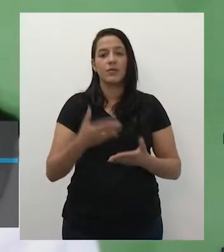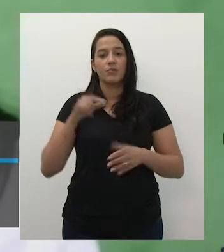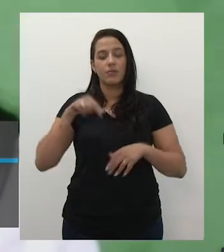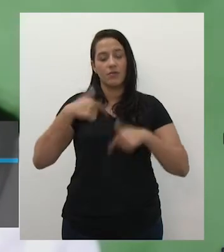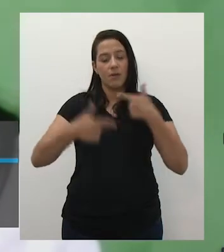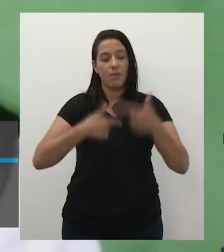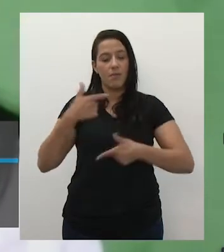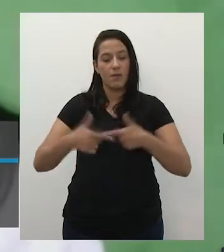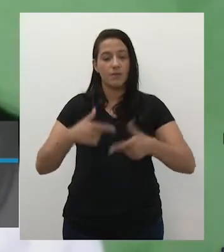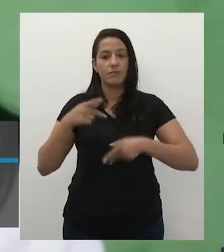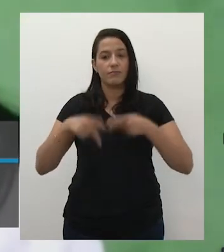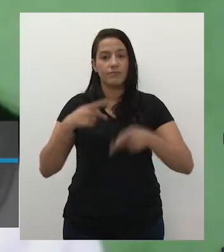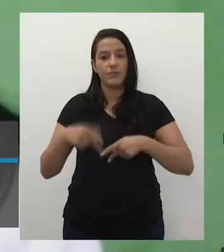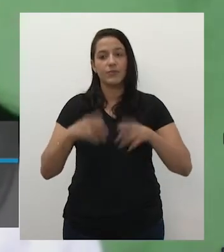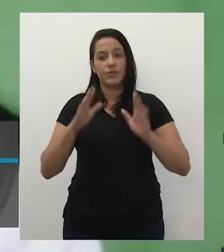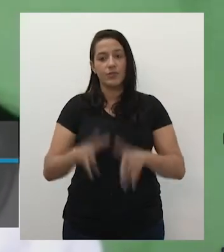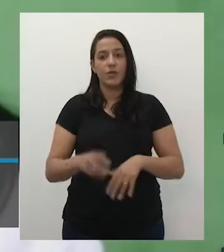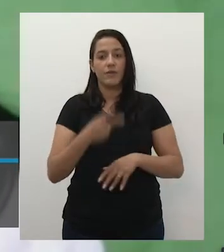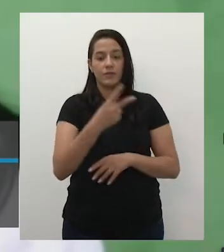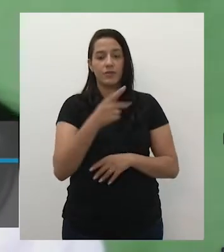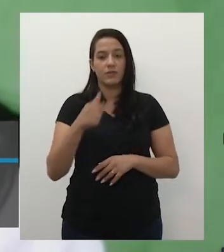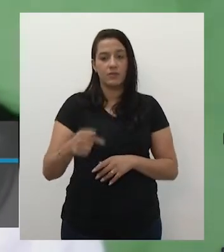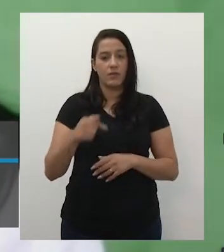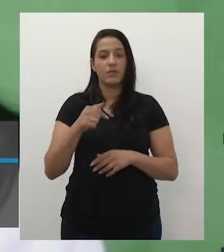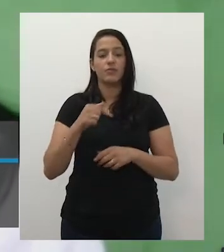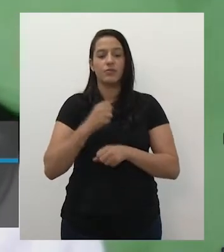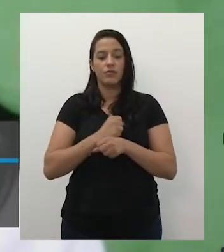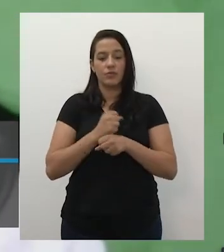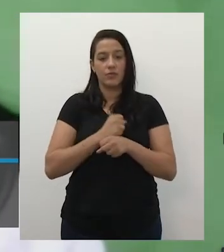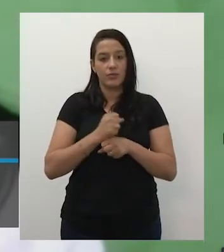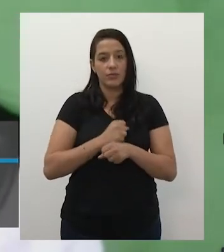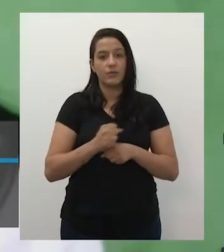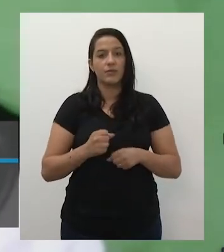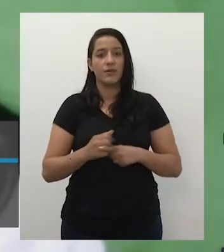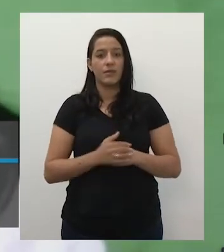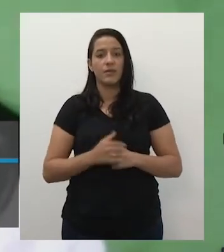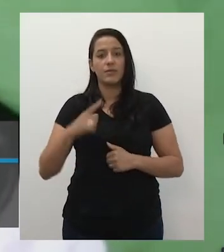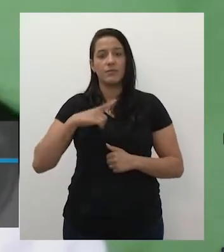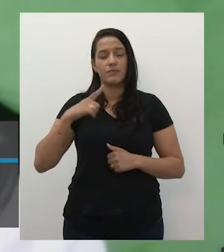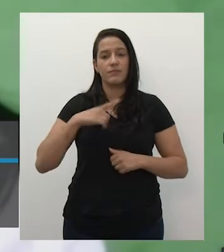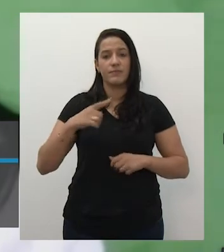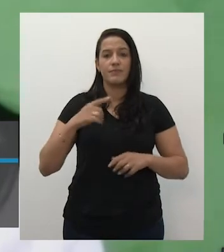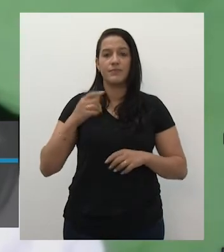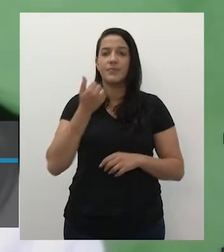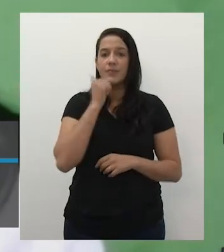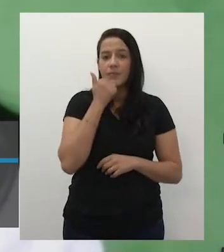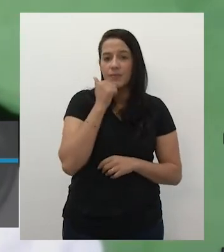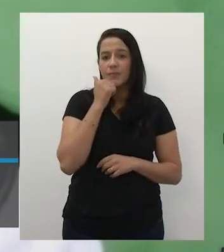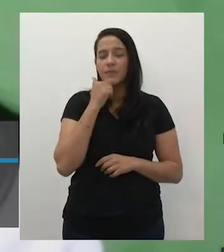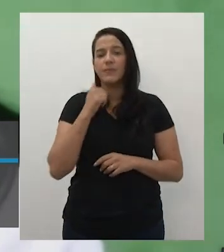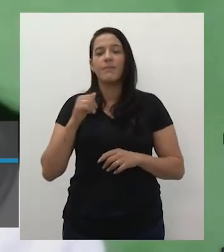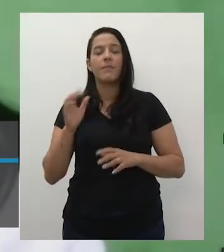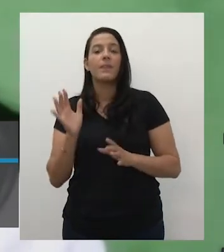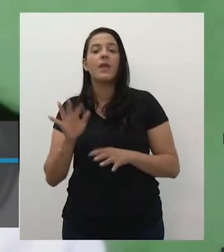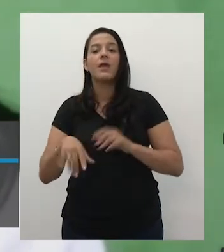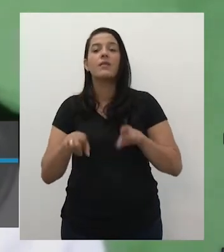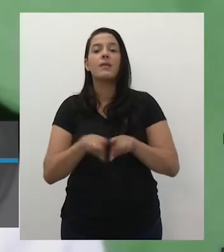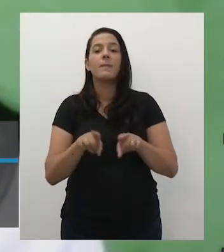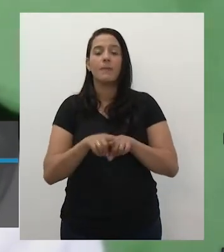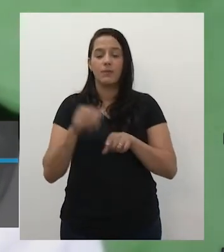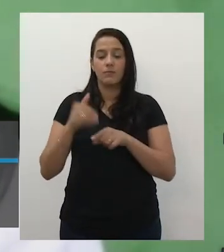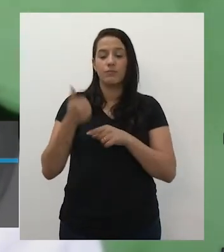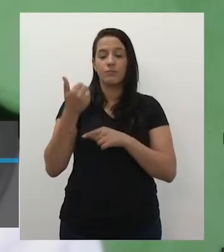4. Seja muito bem-vinda, professora Terezinha. Olá, boa tarde a todos. Professora